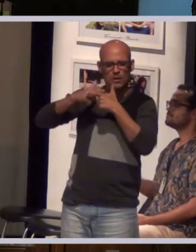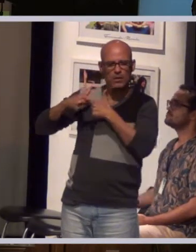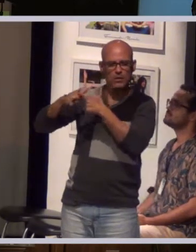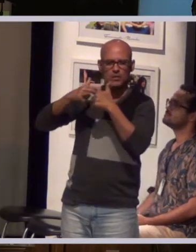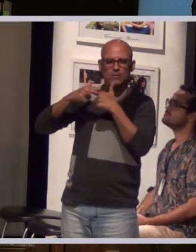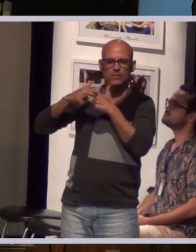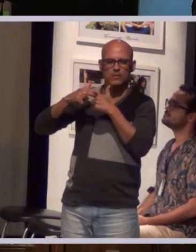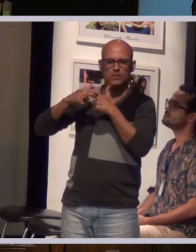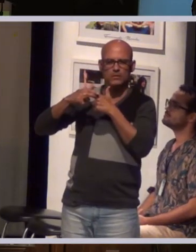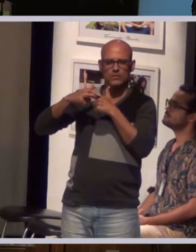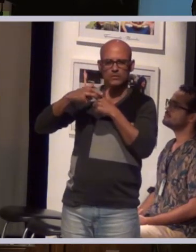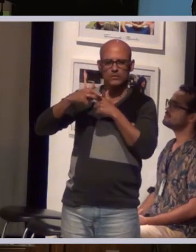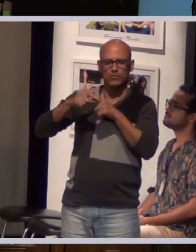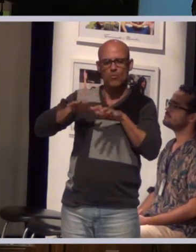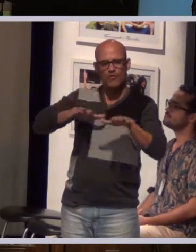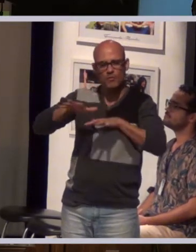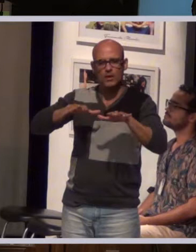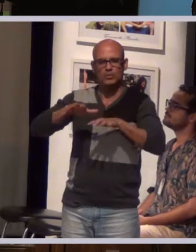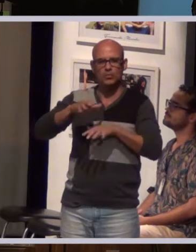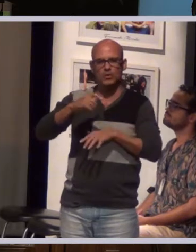da postura,